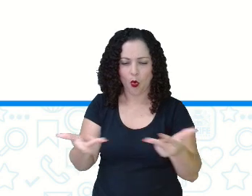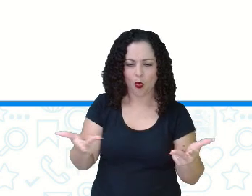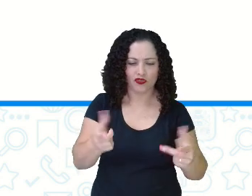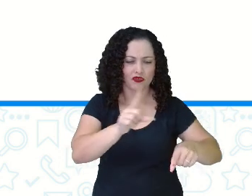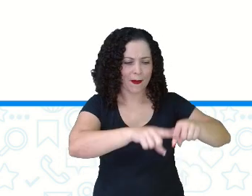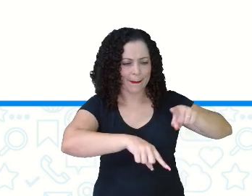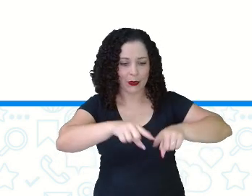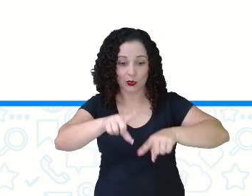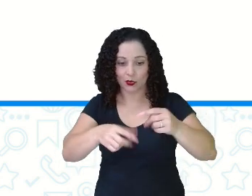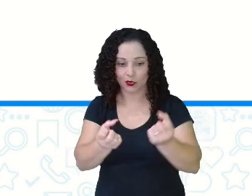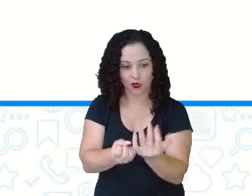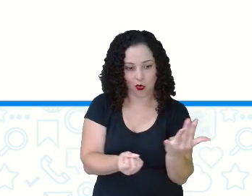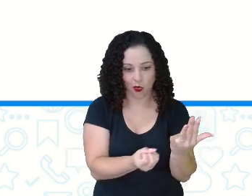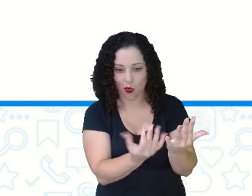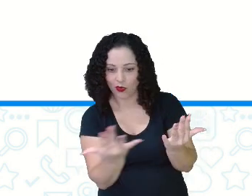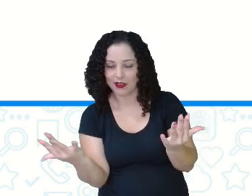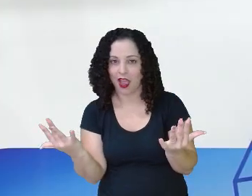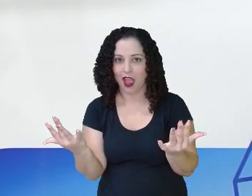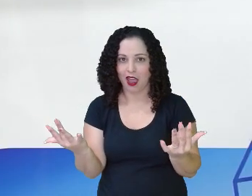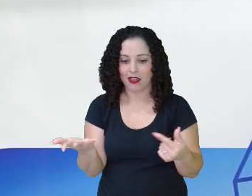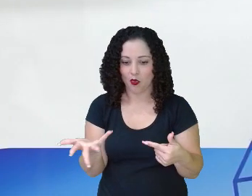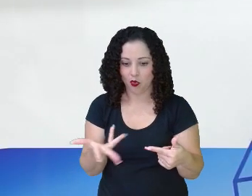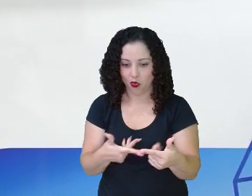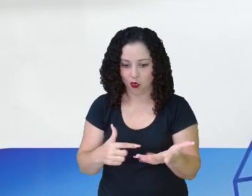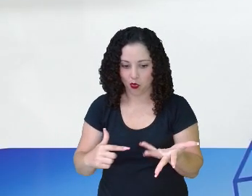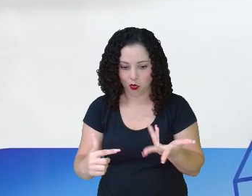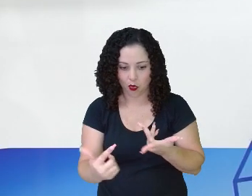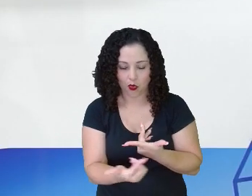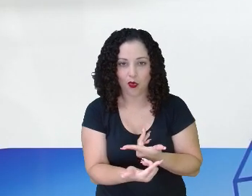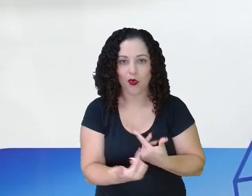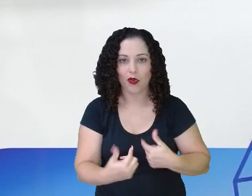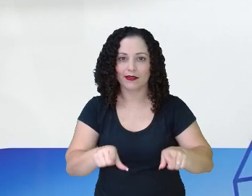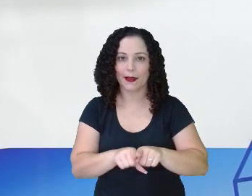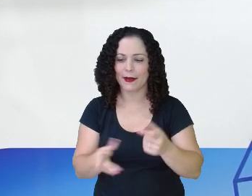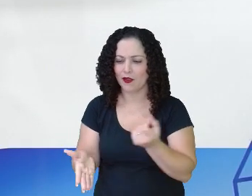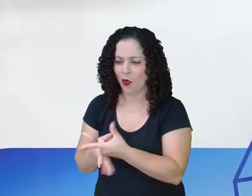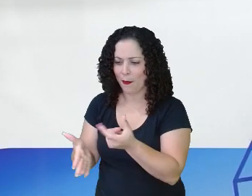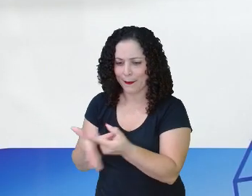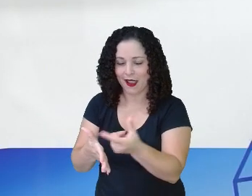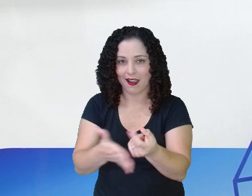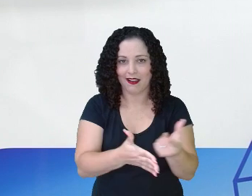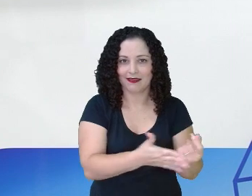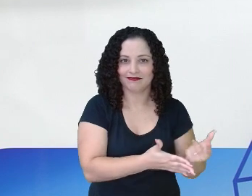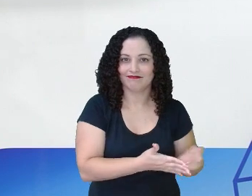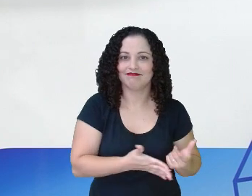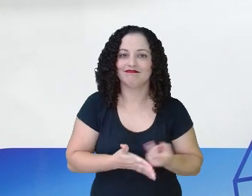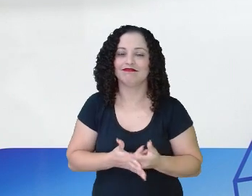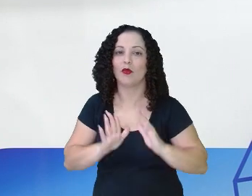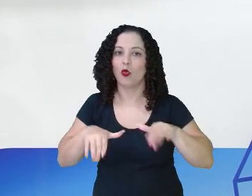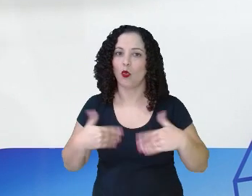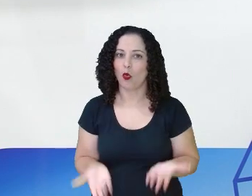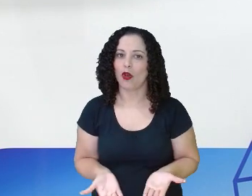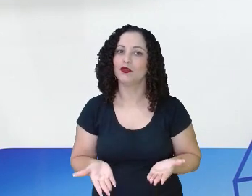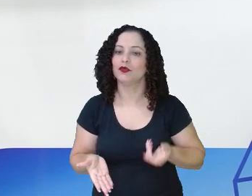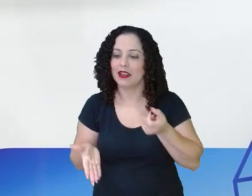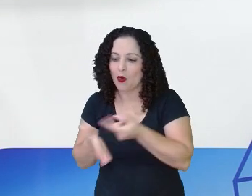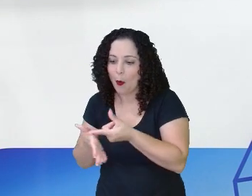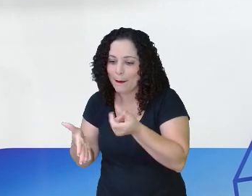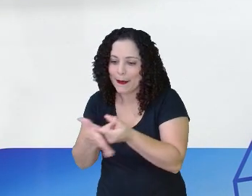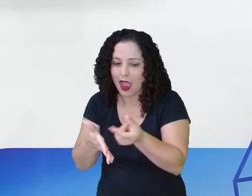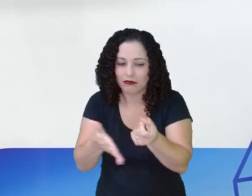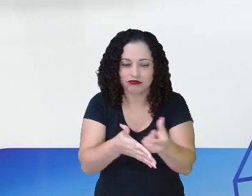ou durante as compras. Essa adição é meio complicada, né? Quando a gente vai fazer feira, que